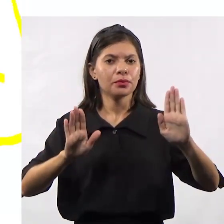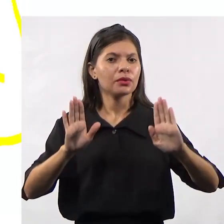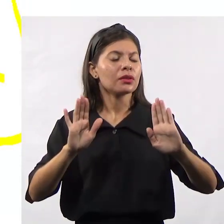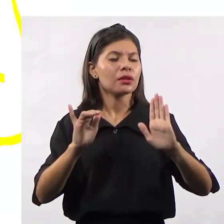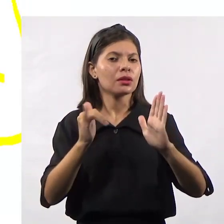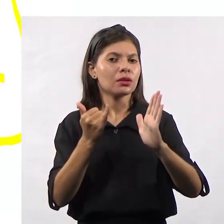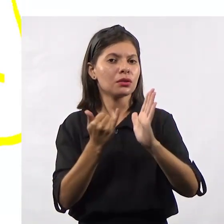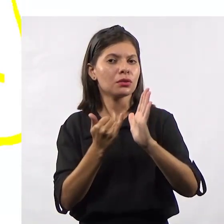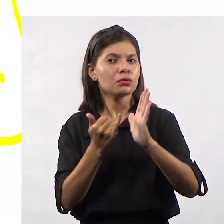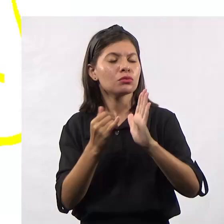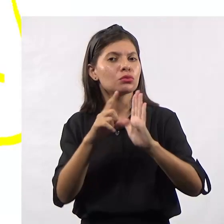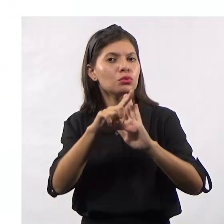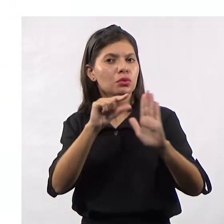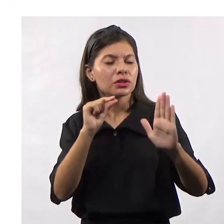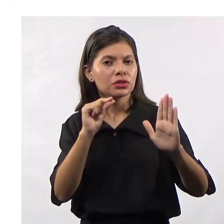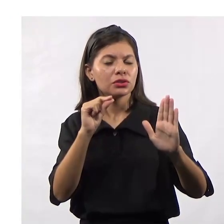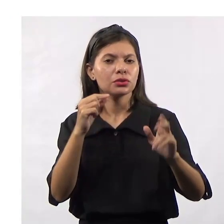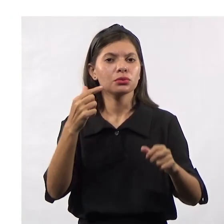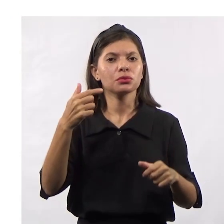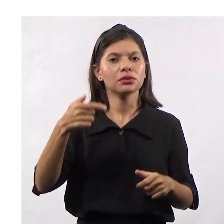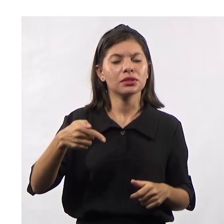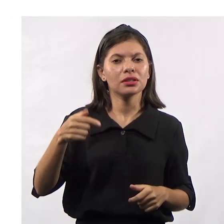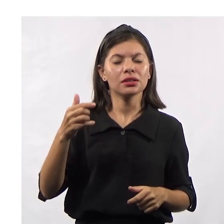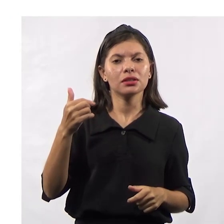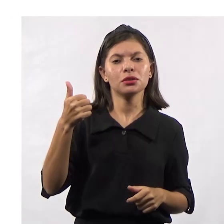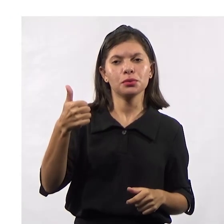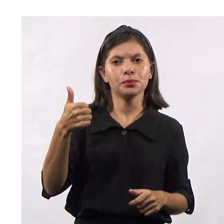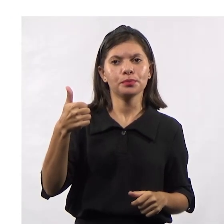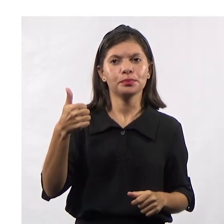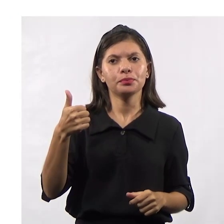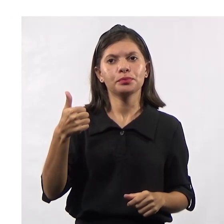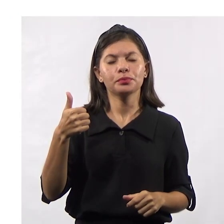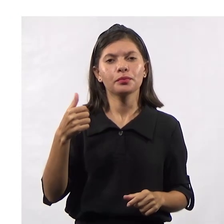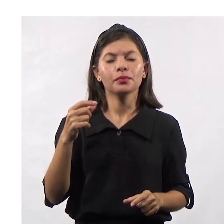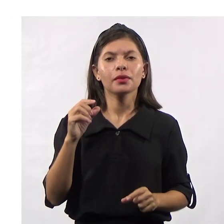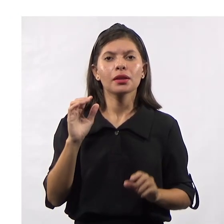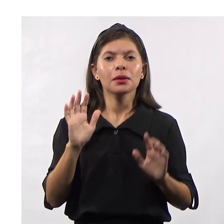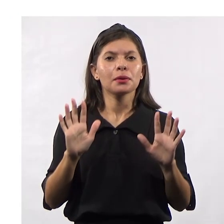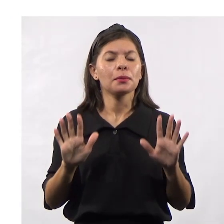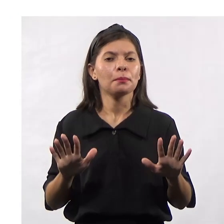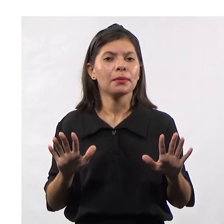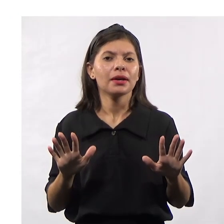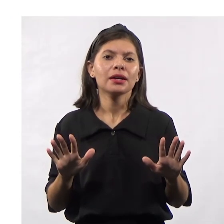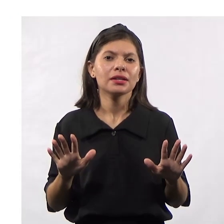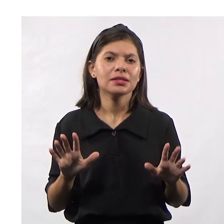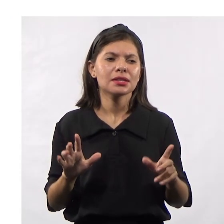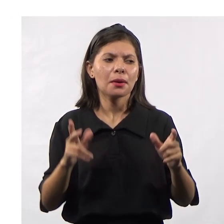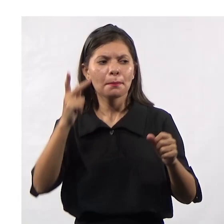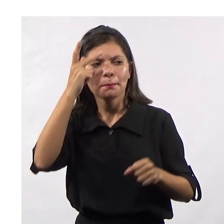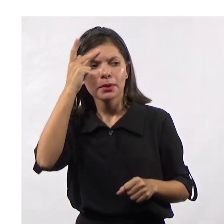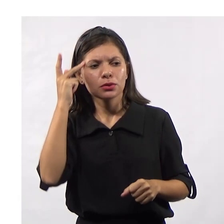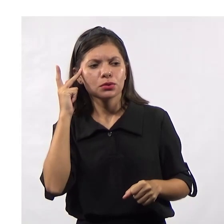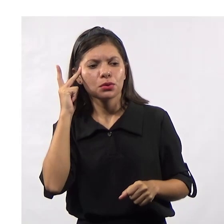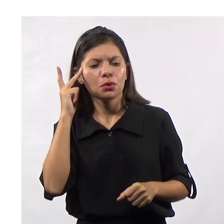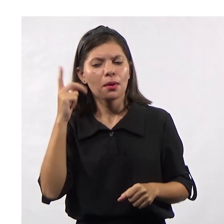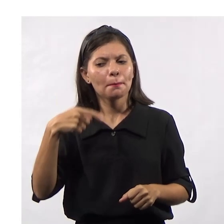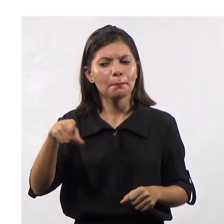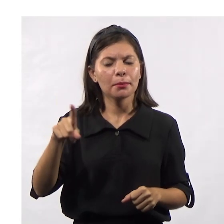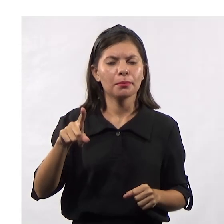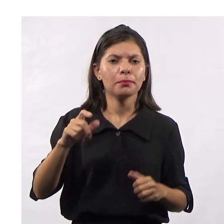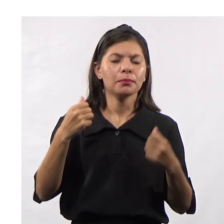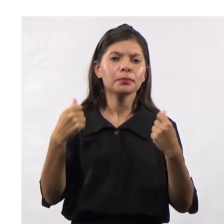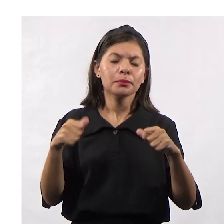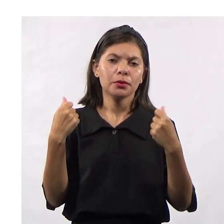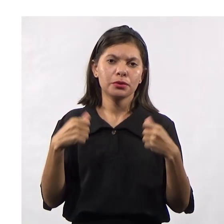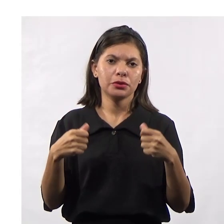nos termos do artigo 71, beleza? Mas, não, o cara pode recorrer? Pode.